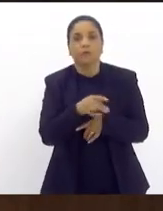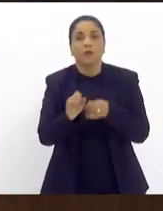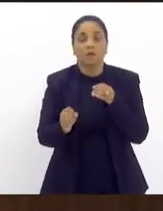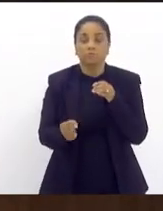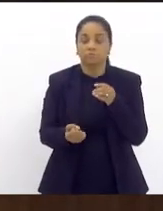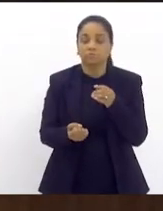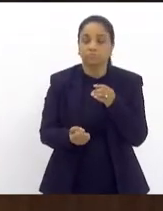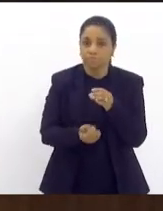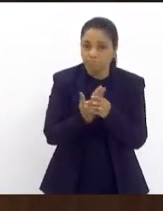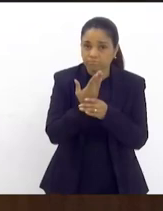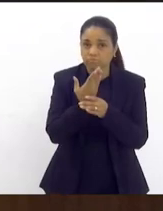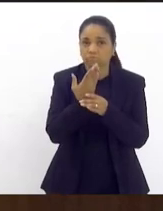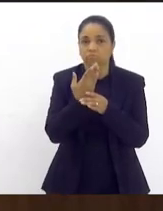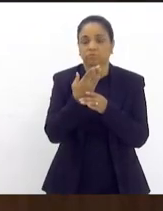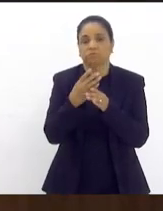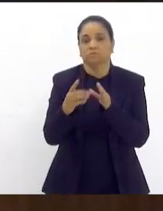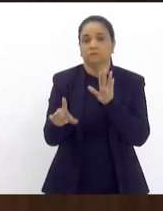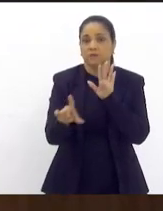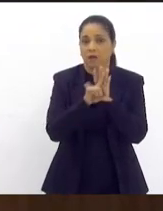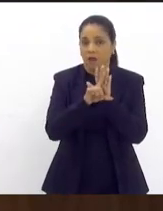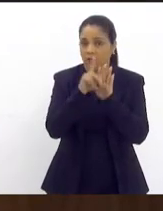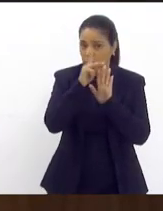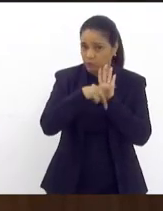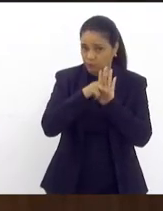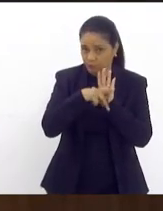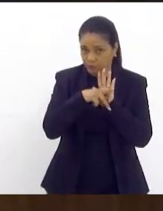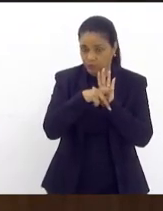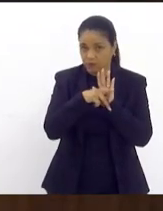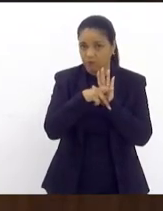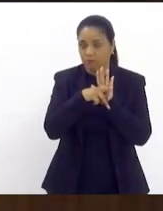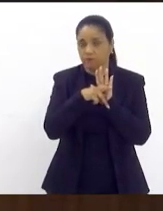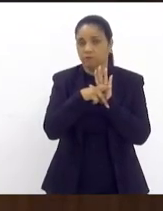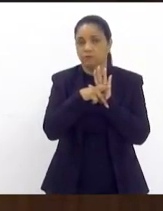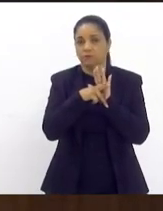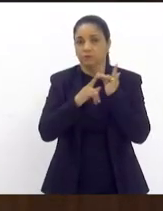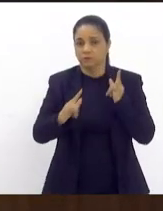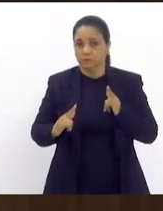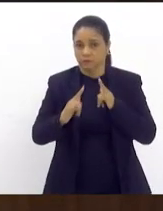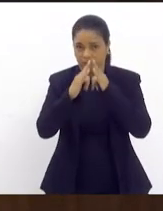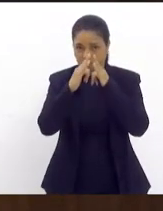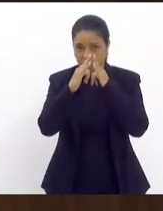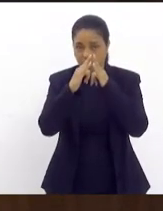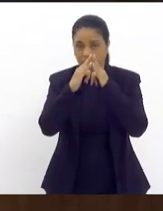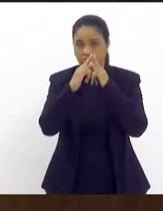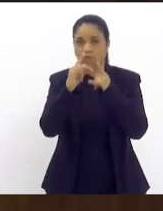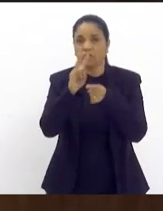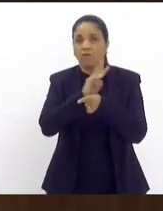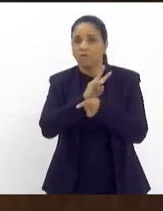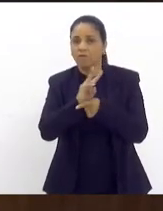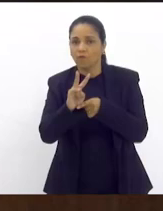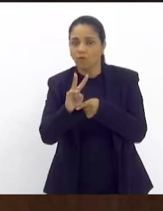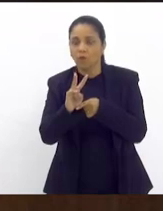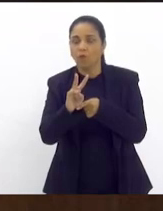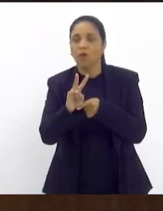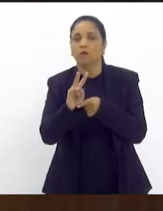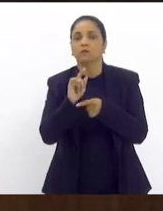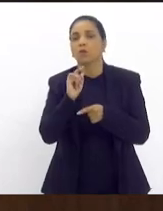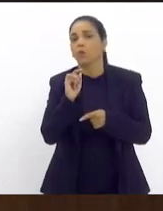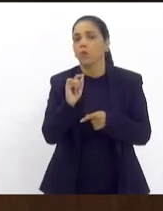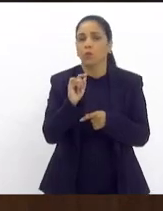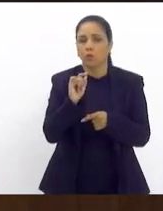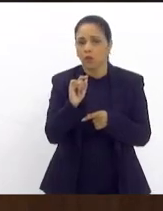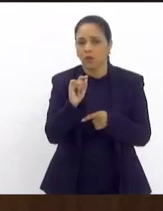implementação deputada Renata Souza dessas tendas Violetas também carregam